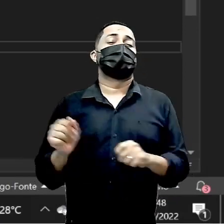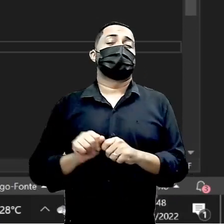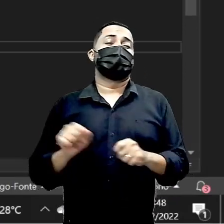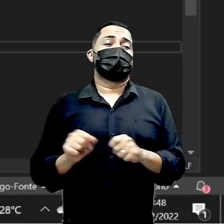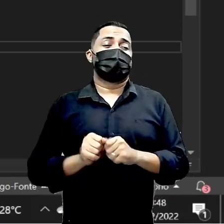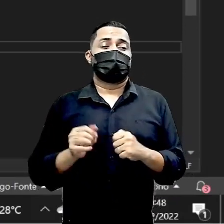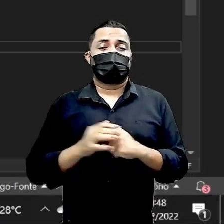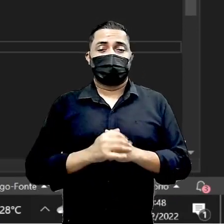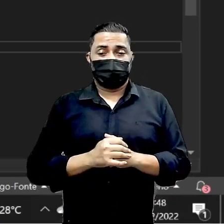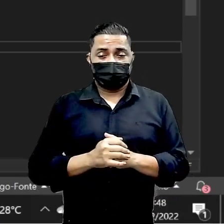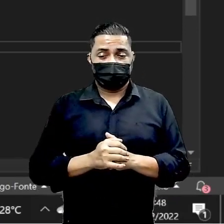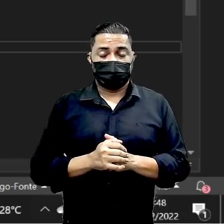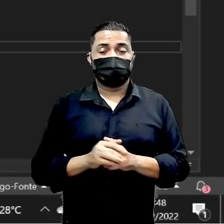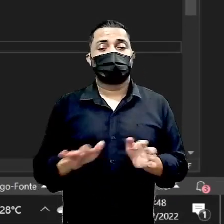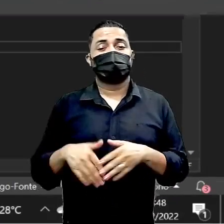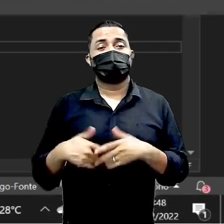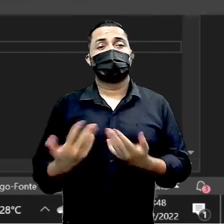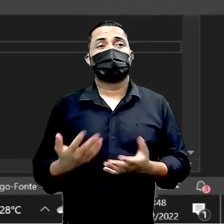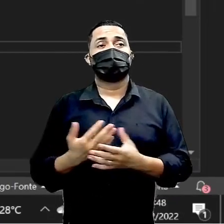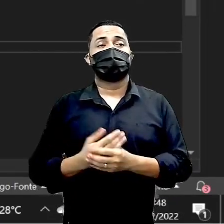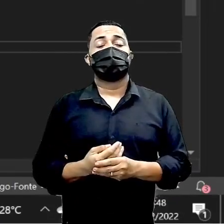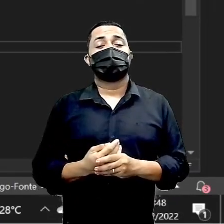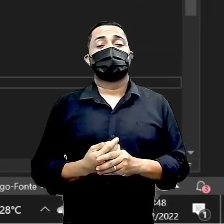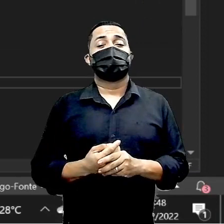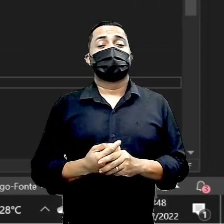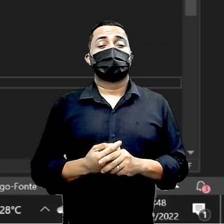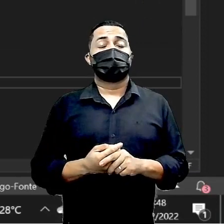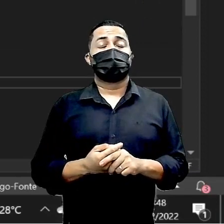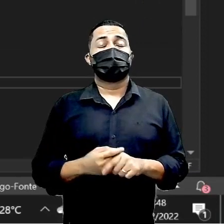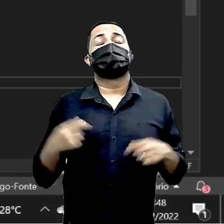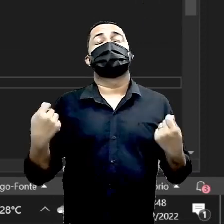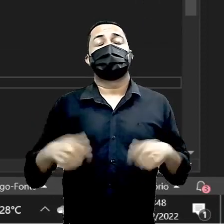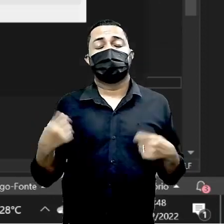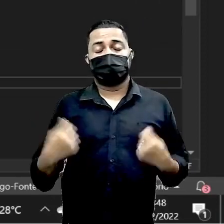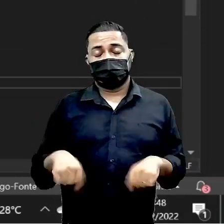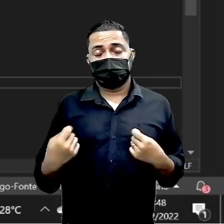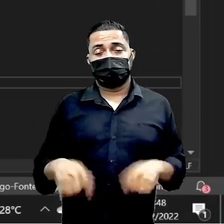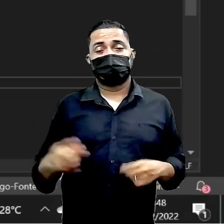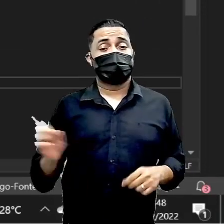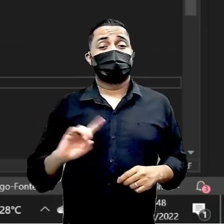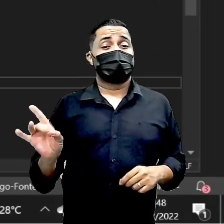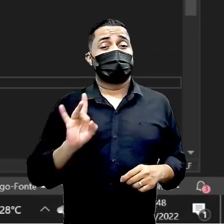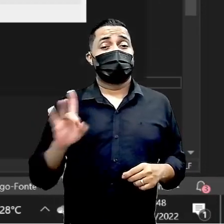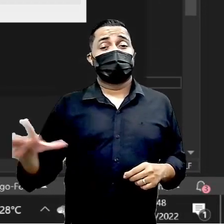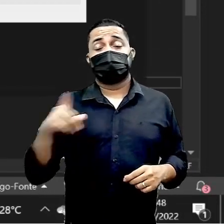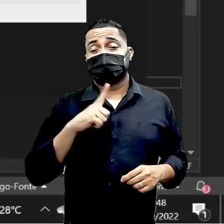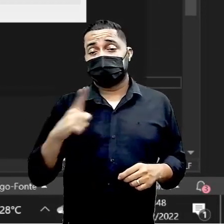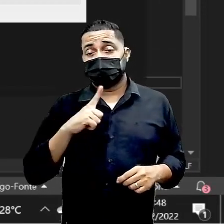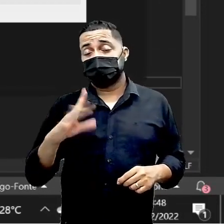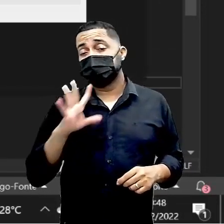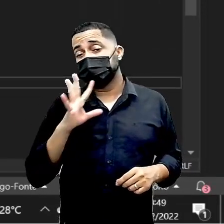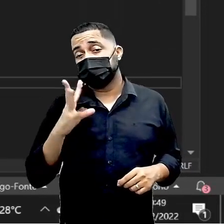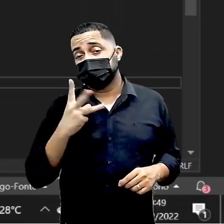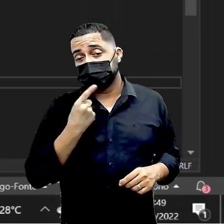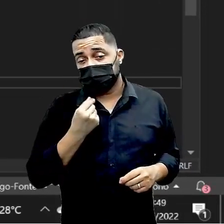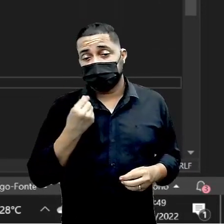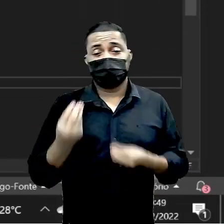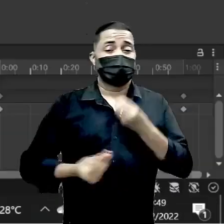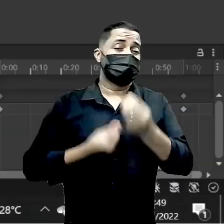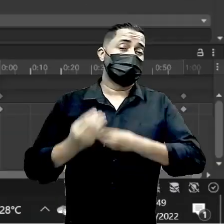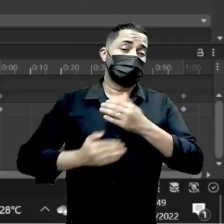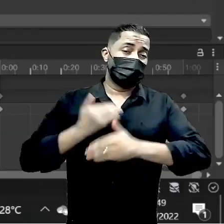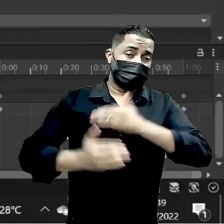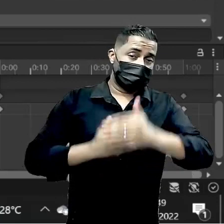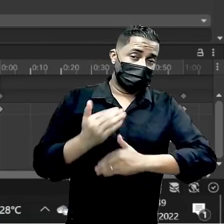isso? Então, é necessário não só ter o conhecimento como